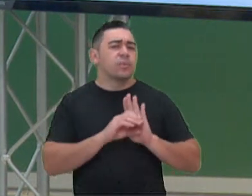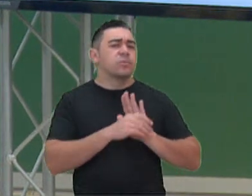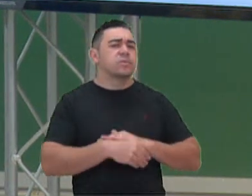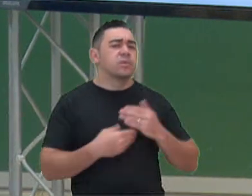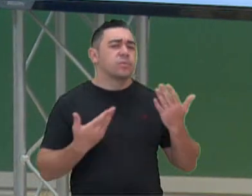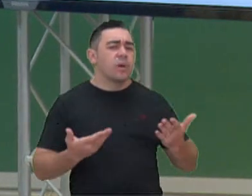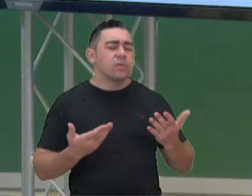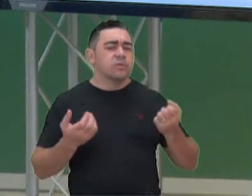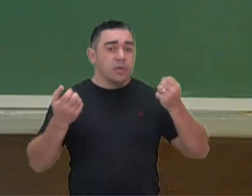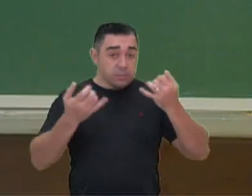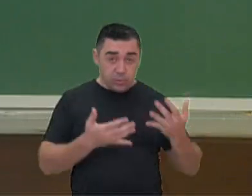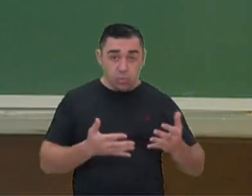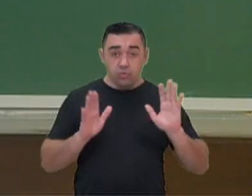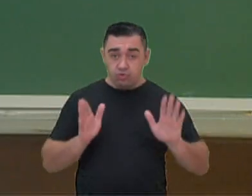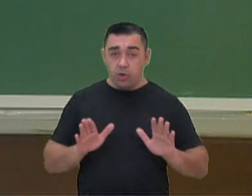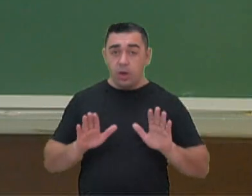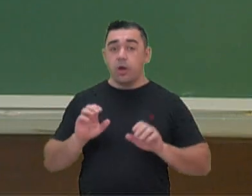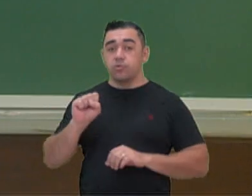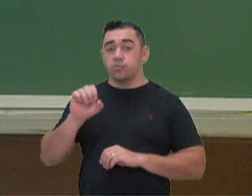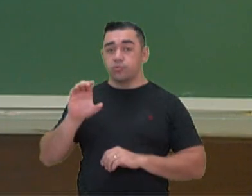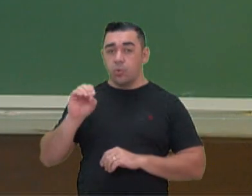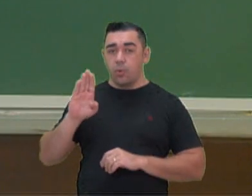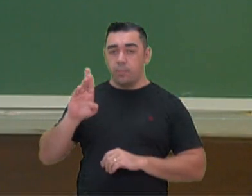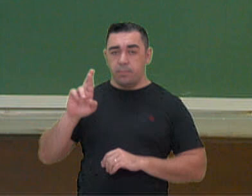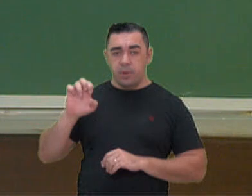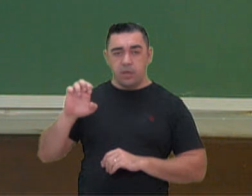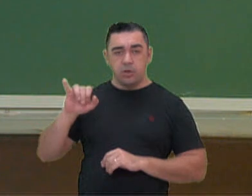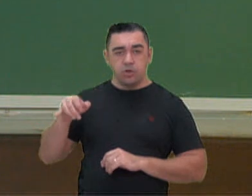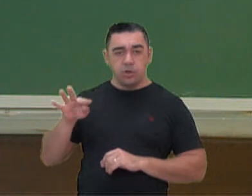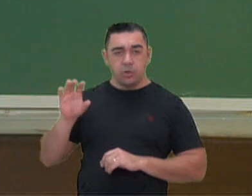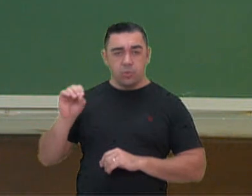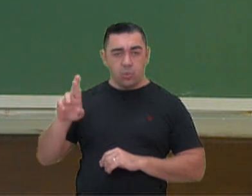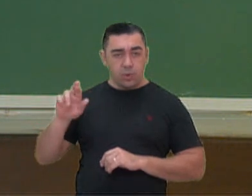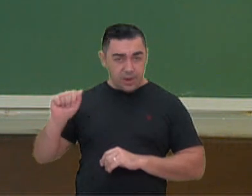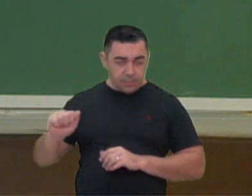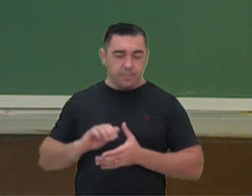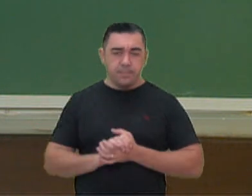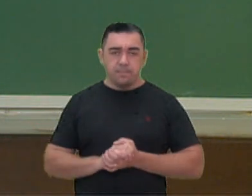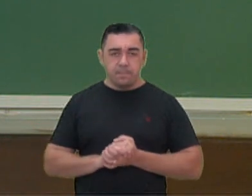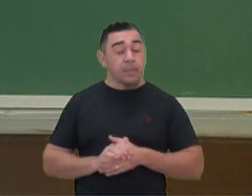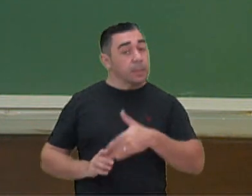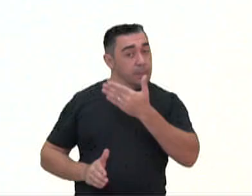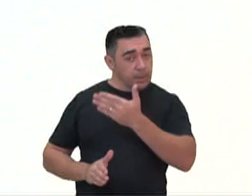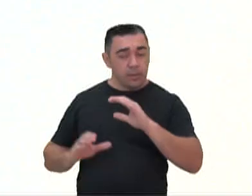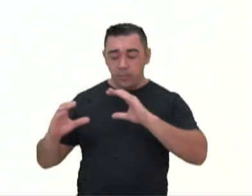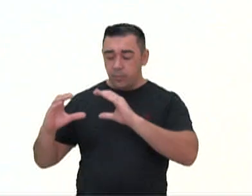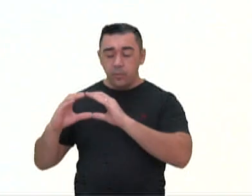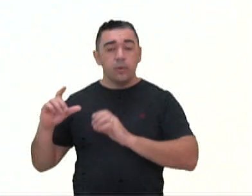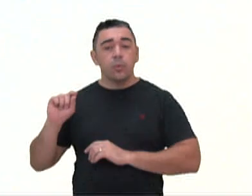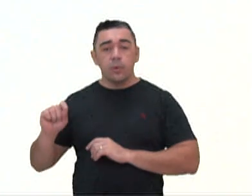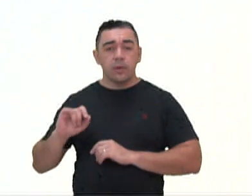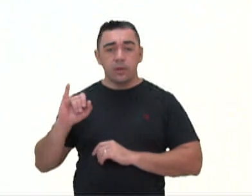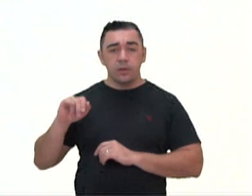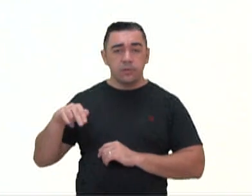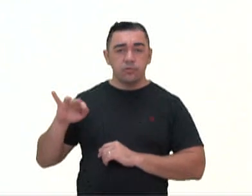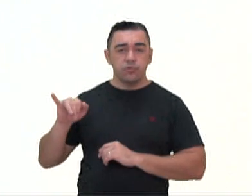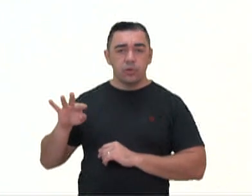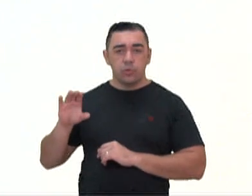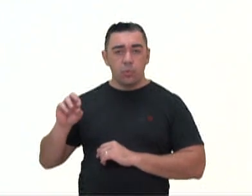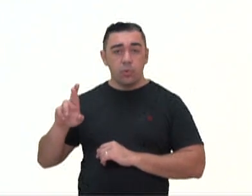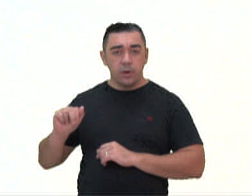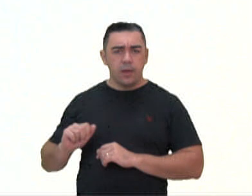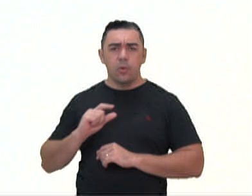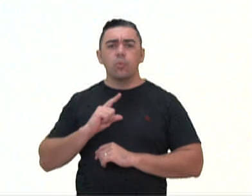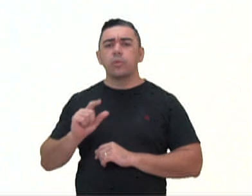passada a gente falou de função sobrejetora? A função injetora, gente, é quando eu tenho exclusividade,